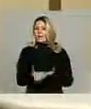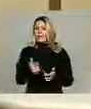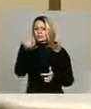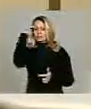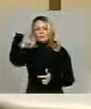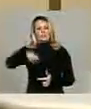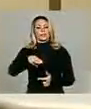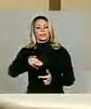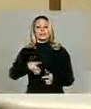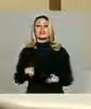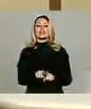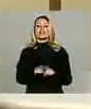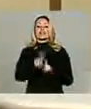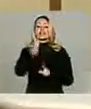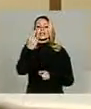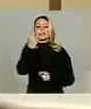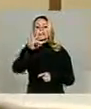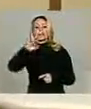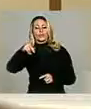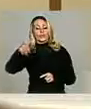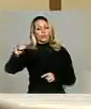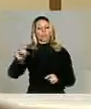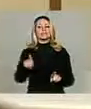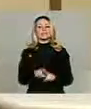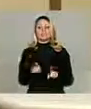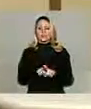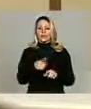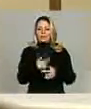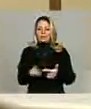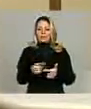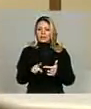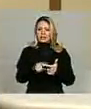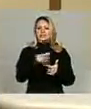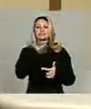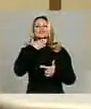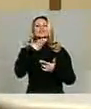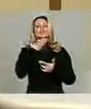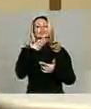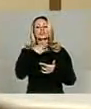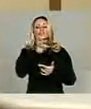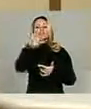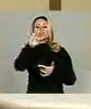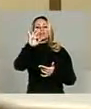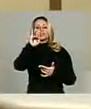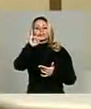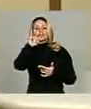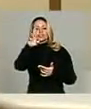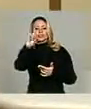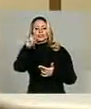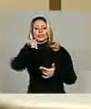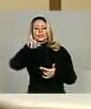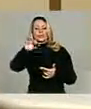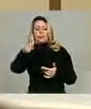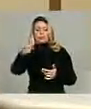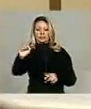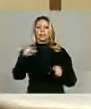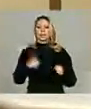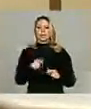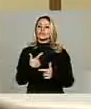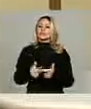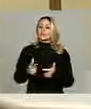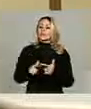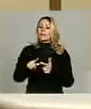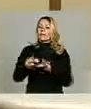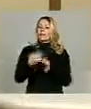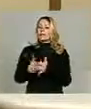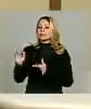O hipotireoidismo congênito é um problema na tireoide daquela criança. Ela pode ser de origem genética ou não. Mas, de